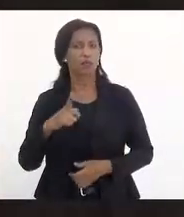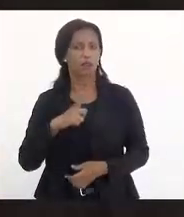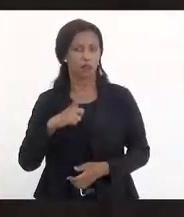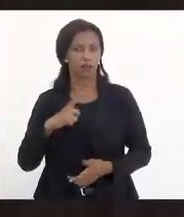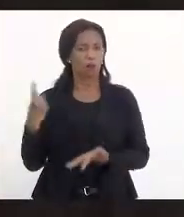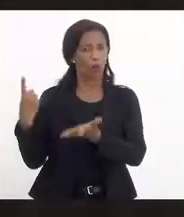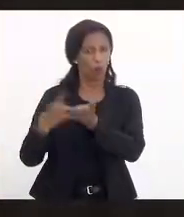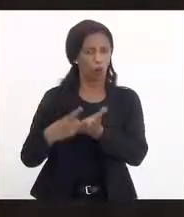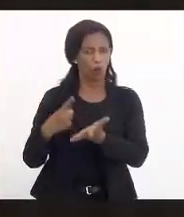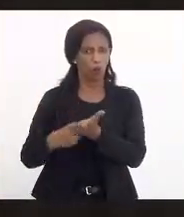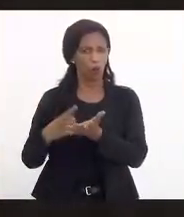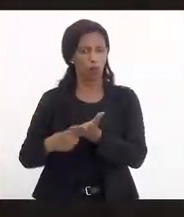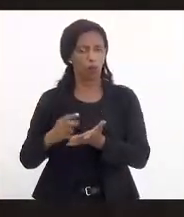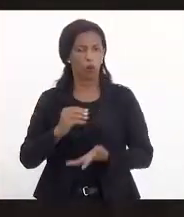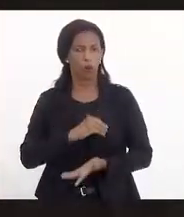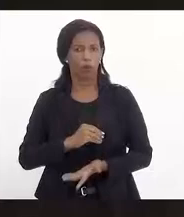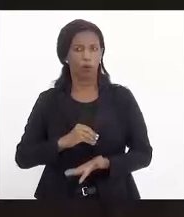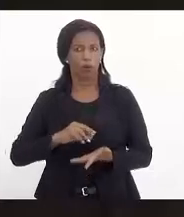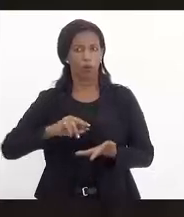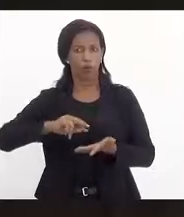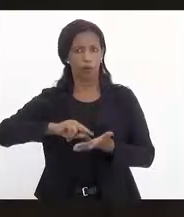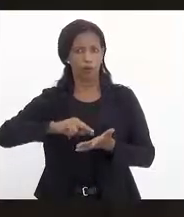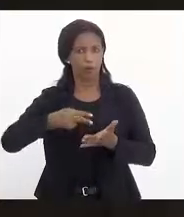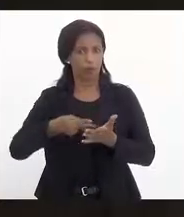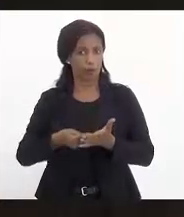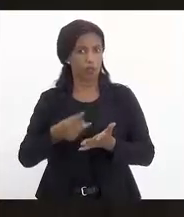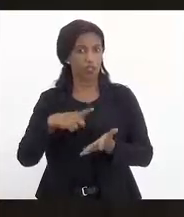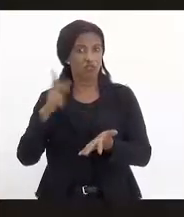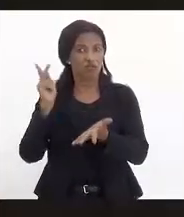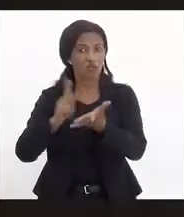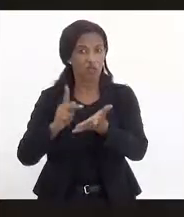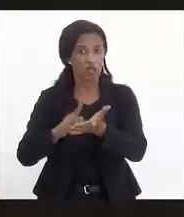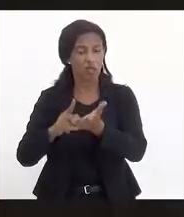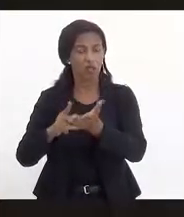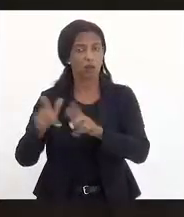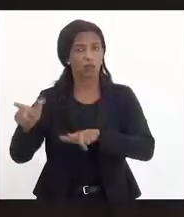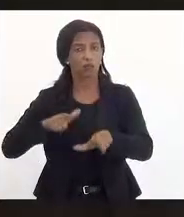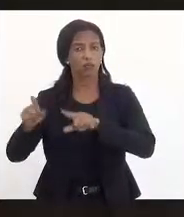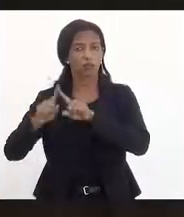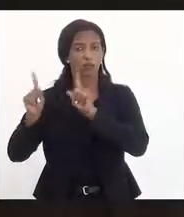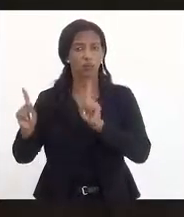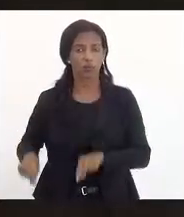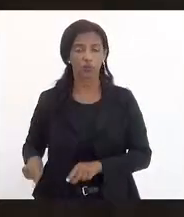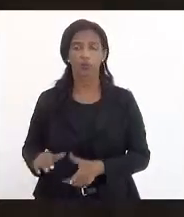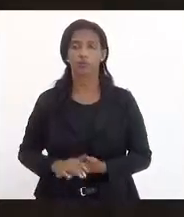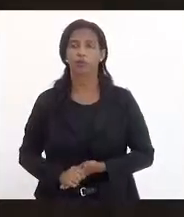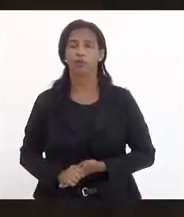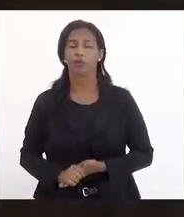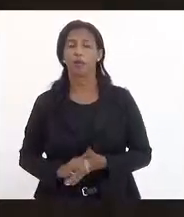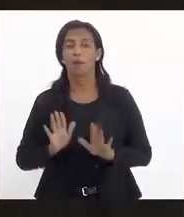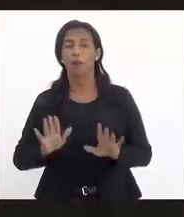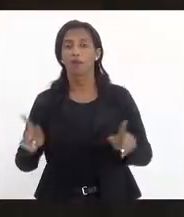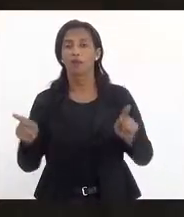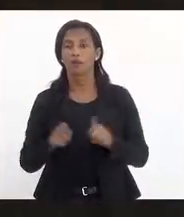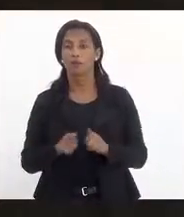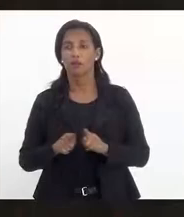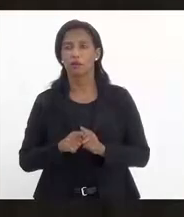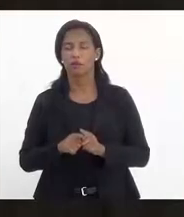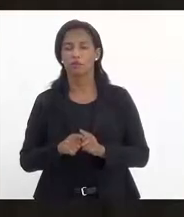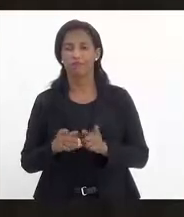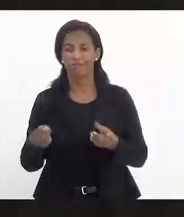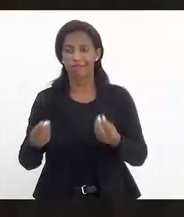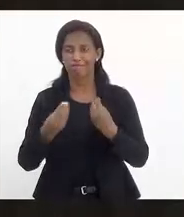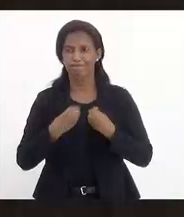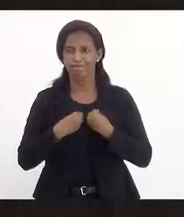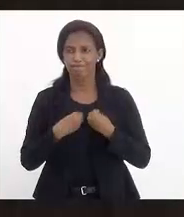um acordo para que a recomposição seja algo real para os servidores e para as servidoras. No entanto, nos